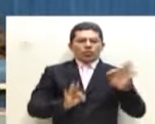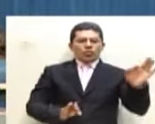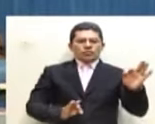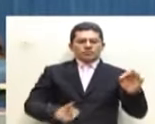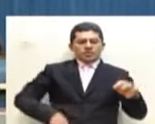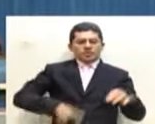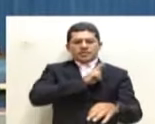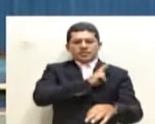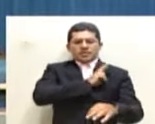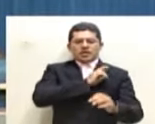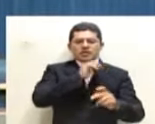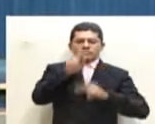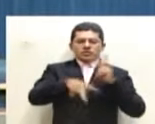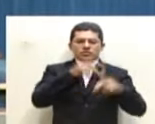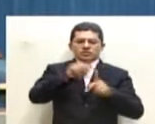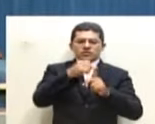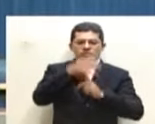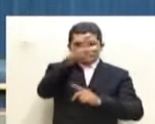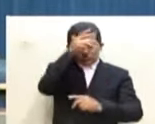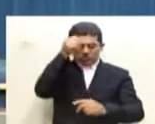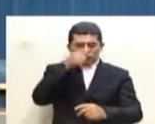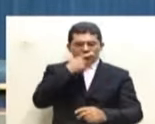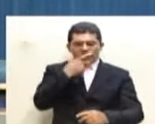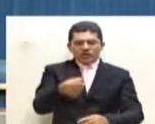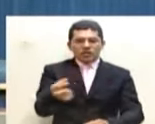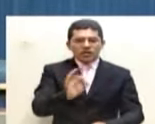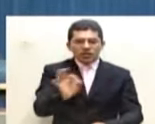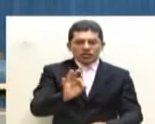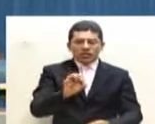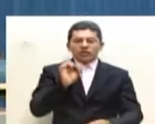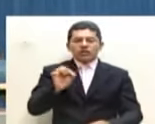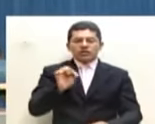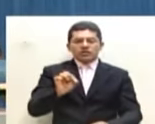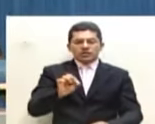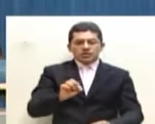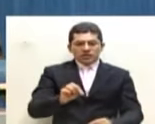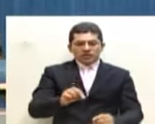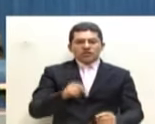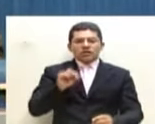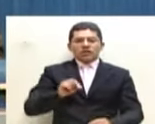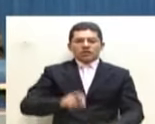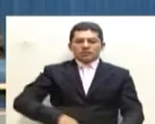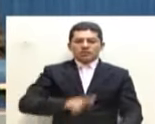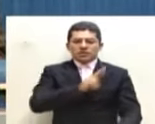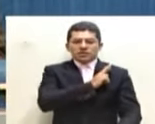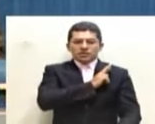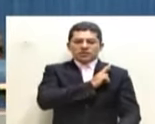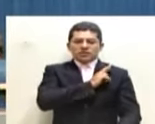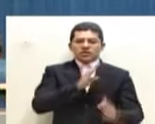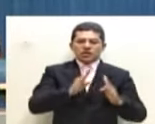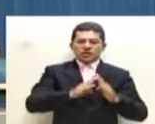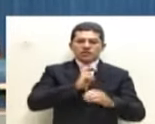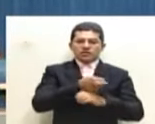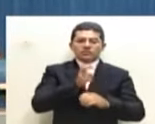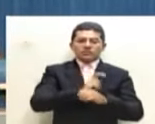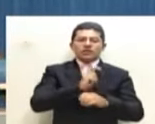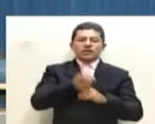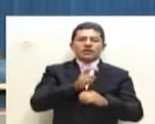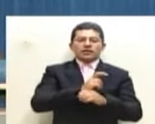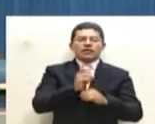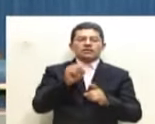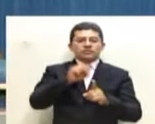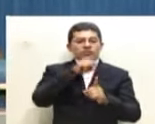do Amazonas é o povo do Amazonas. E com todas as críticas que você possa fazer a um ou outro deputado, todos que